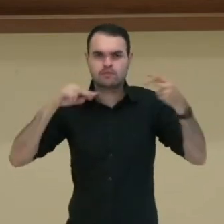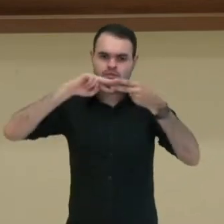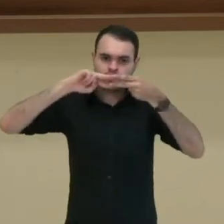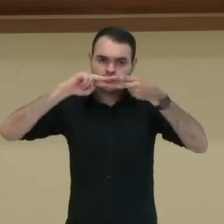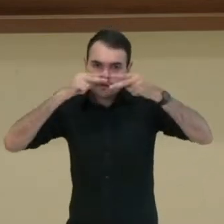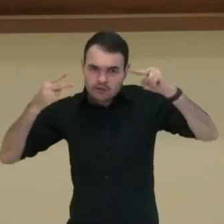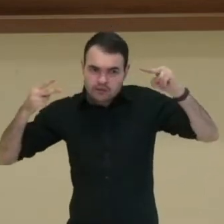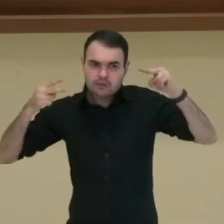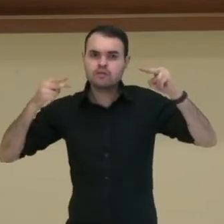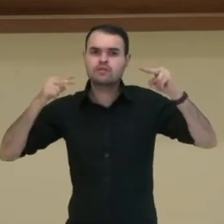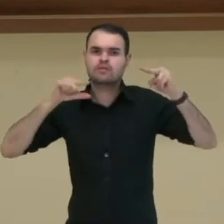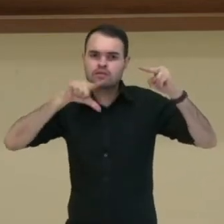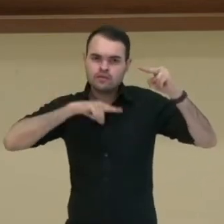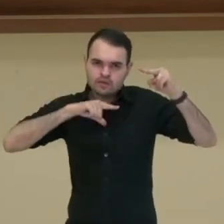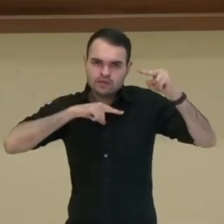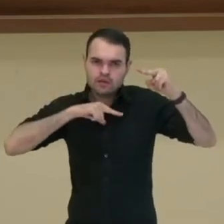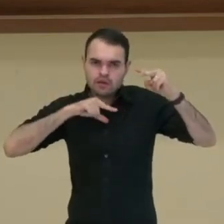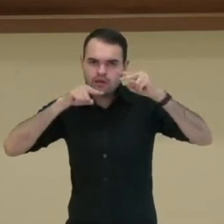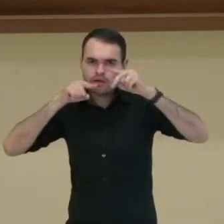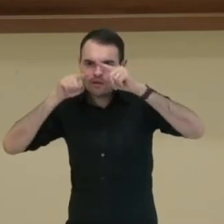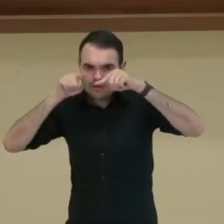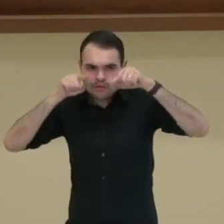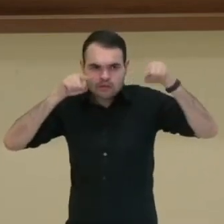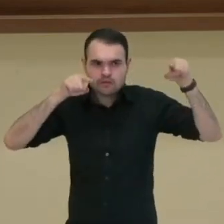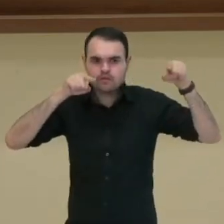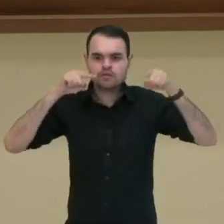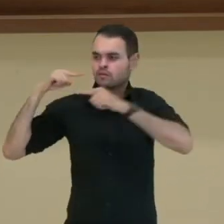aquela substância que conta sobre a nossa